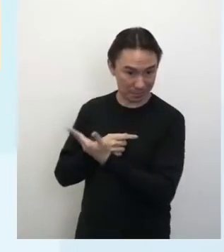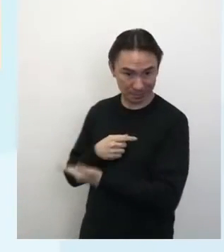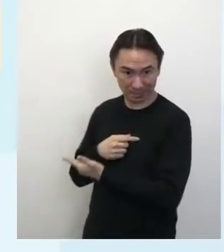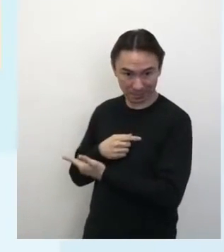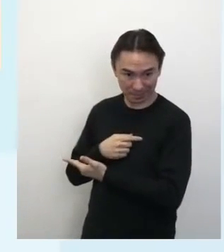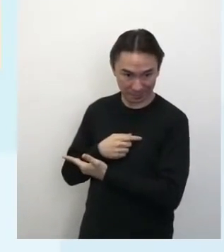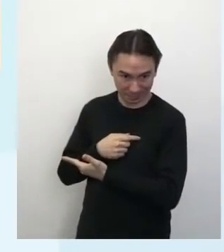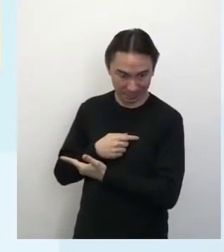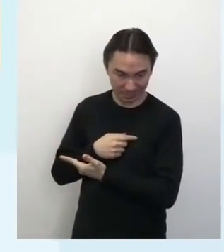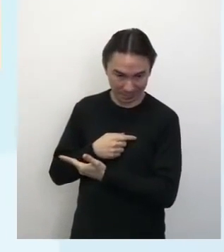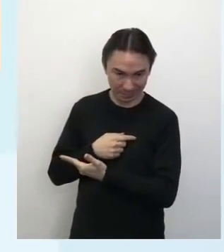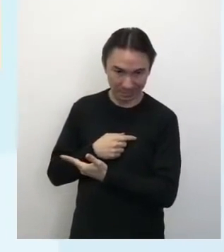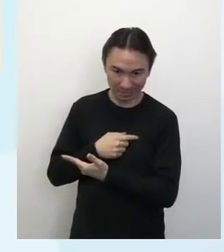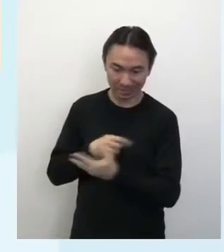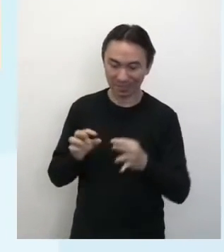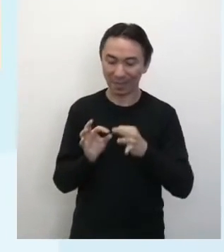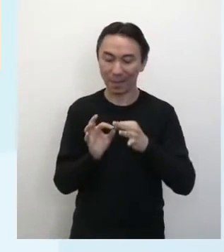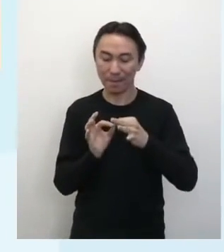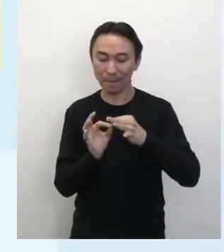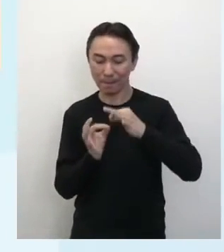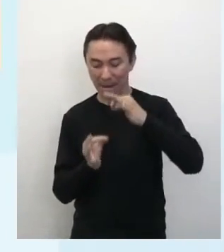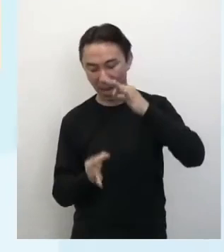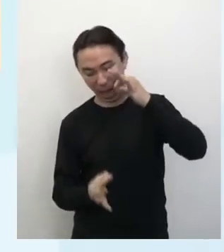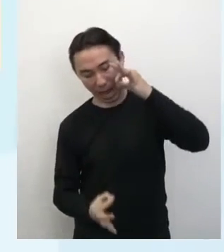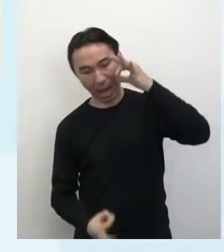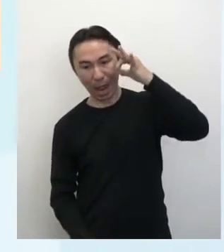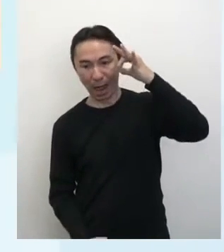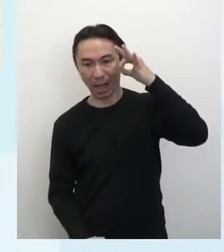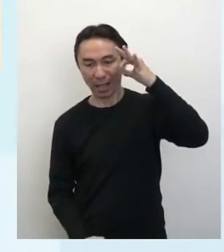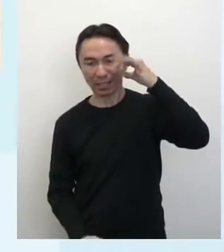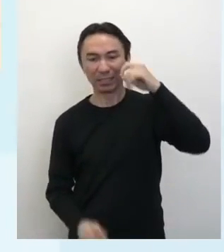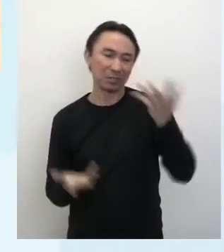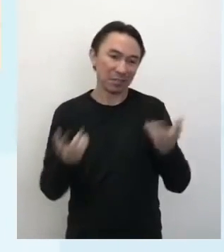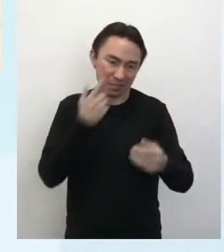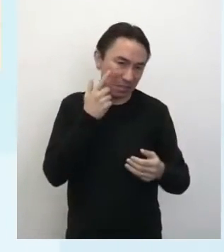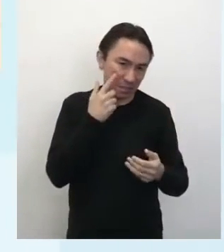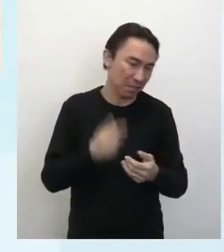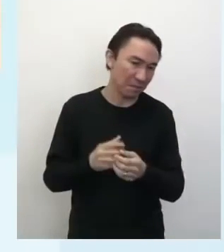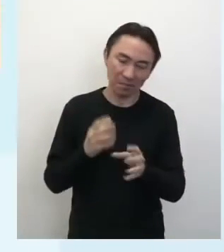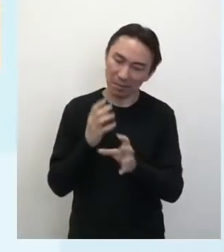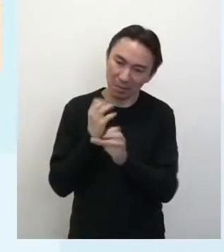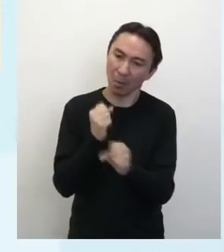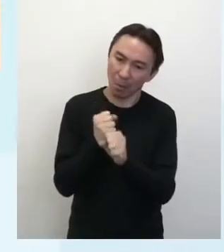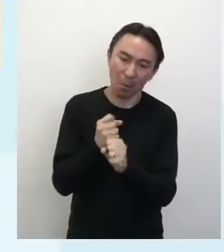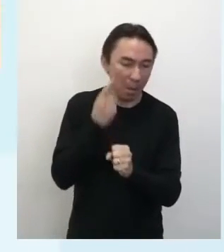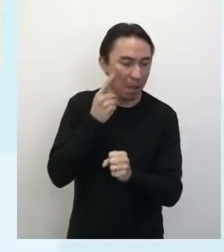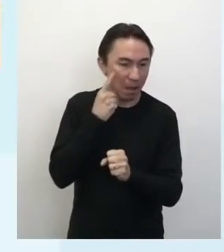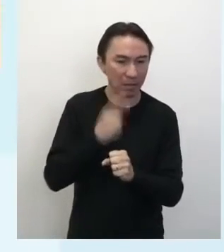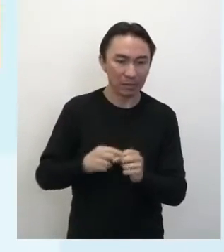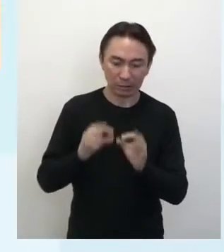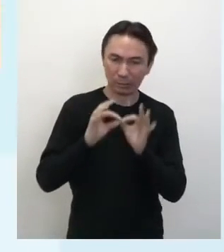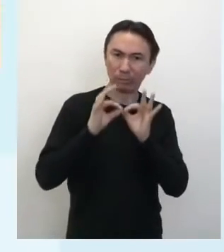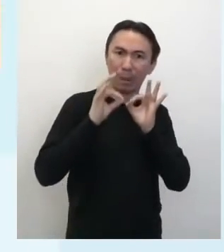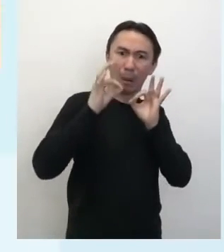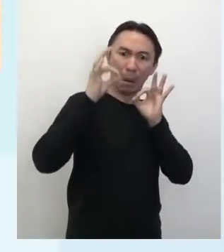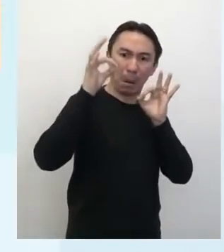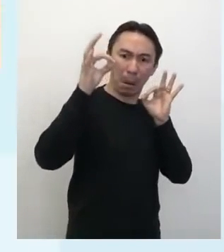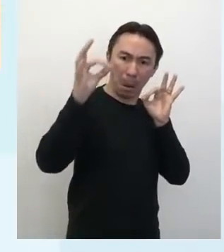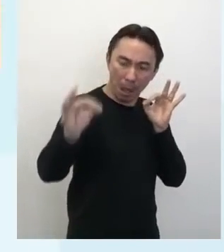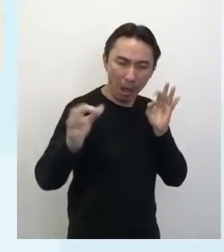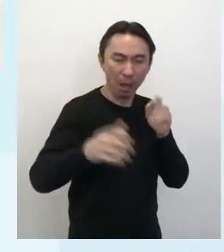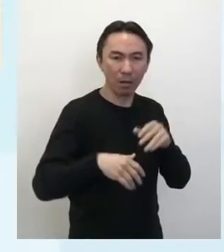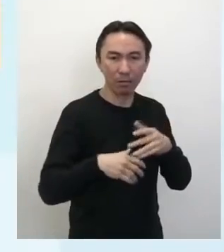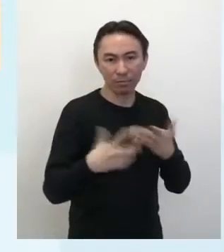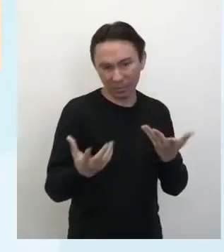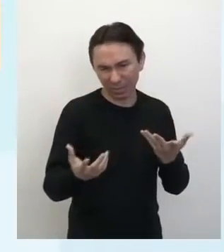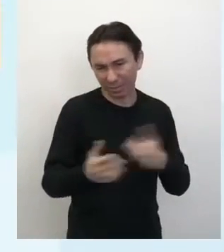uma trena que nós utilizamos para calcular o comprimento, né? Seja ele qual for. Claro que para comprimentos maiores nós precisaremos